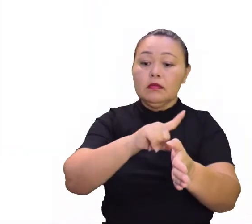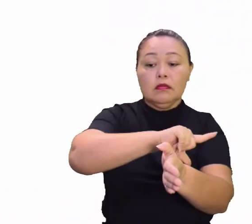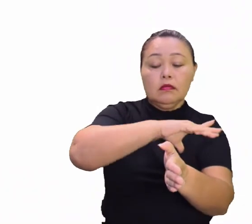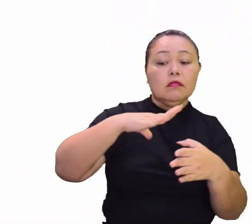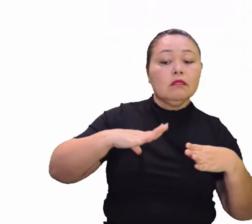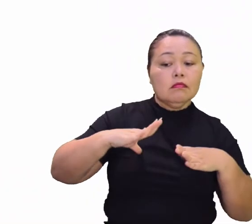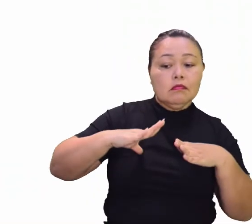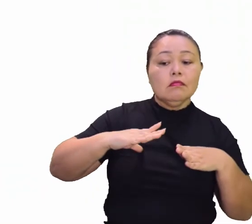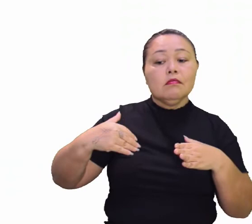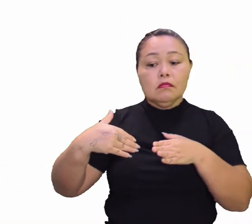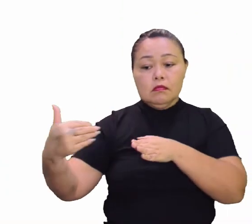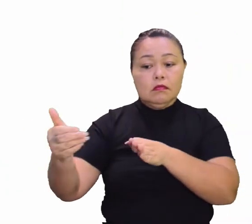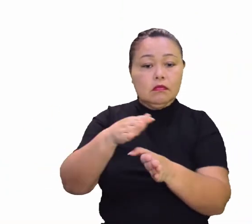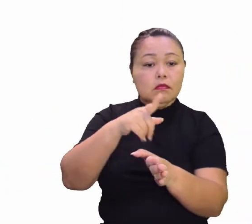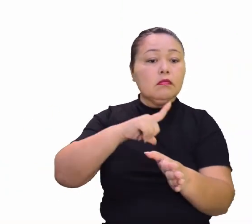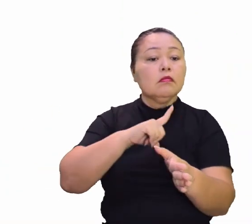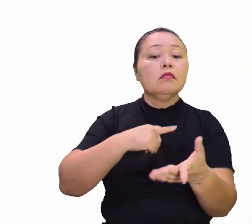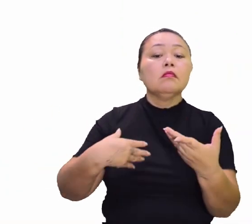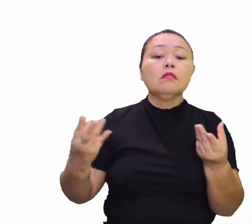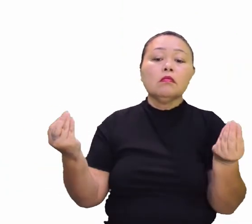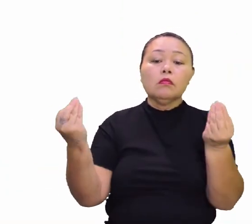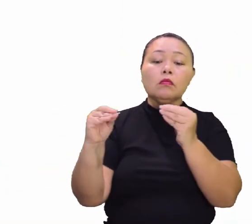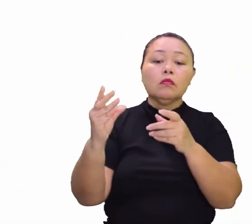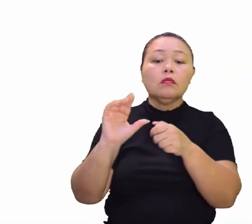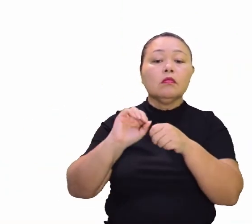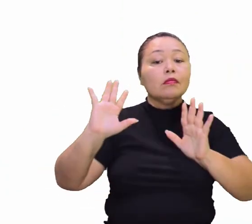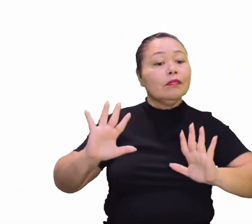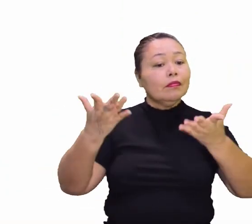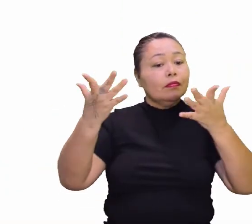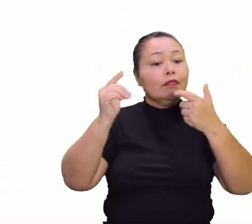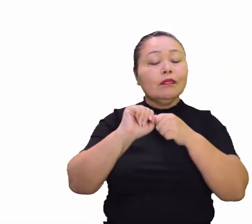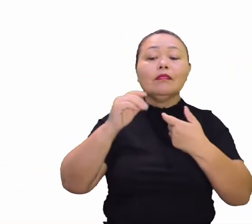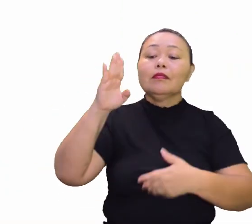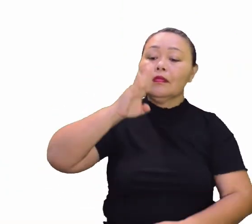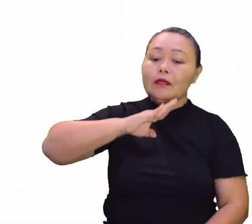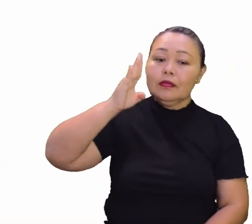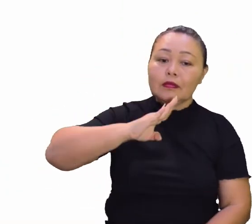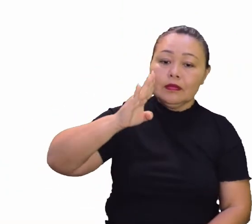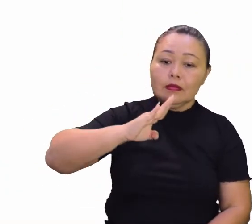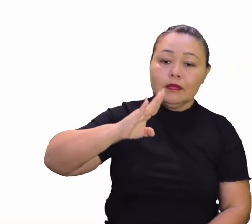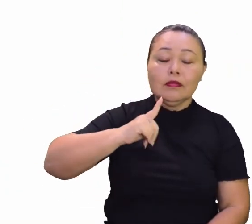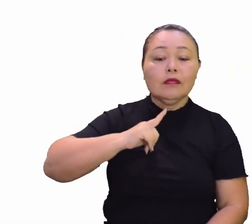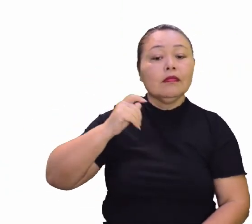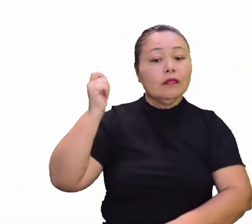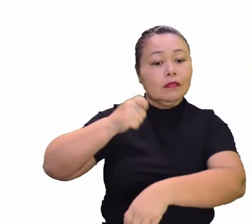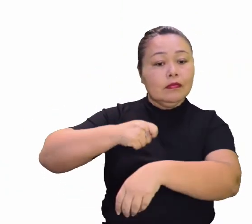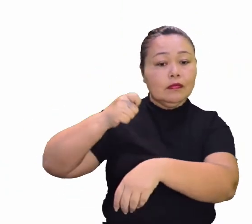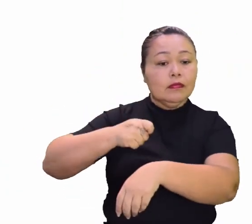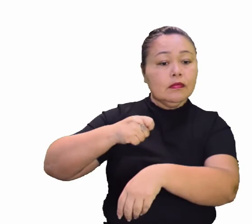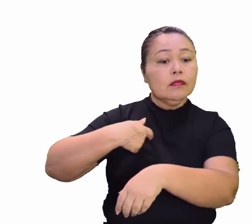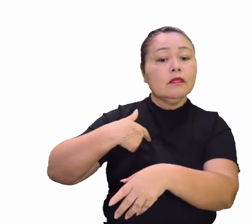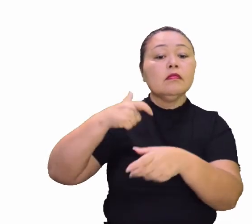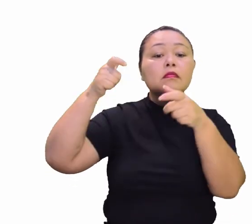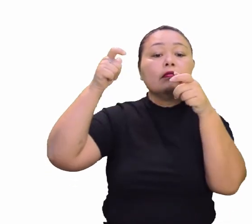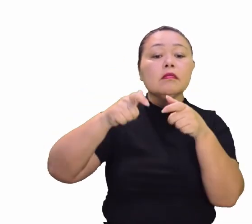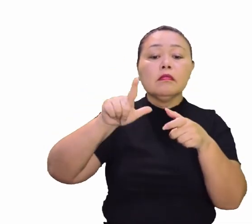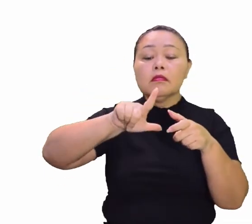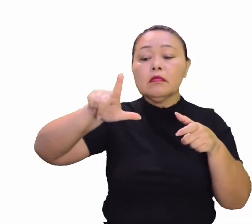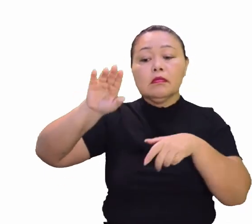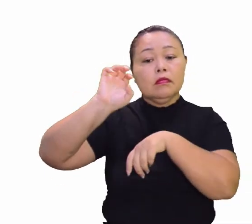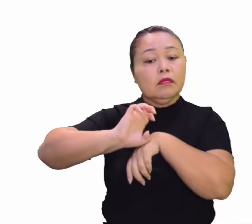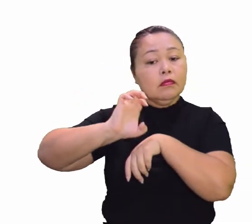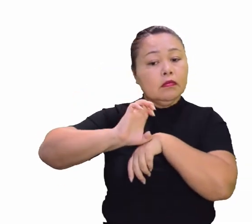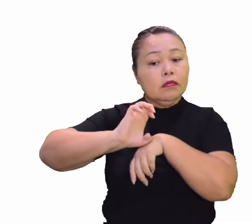É formado pela junção dos rios Comemoração e Pimenta Bueno e pelo Rio Machado, localizado na